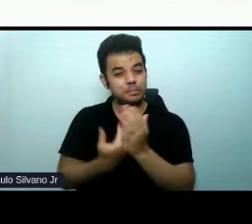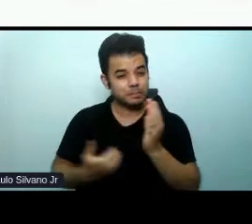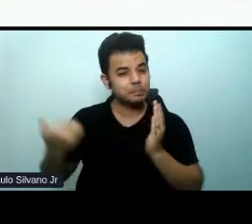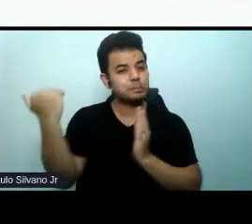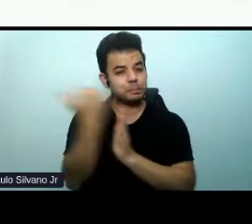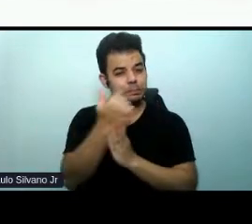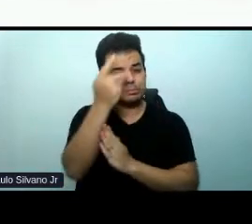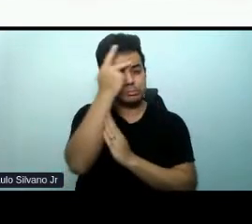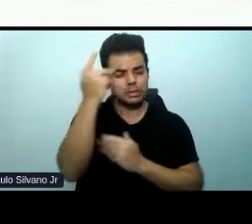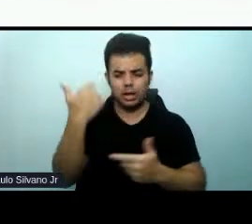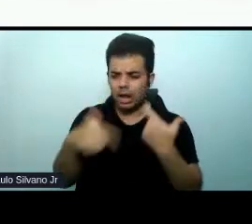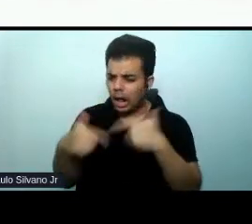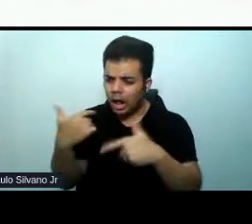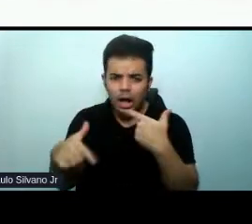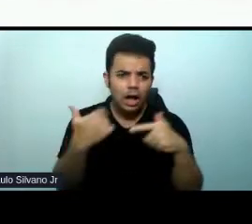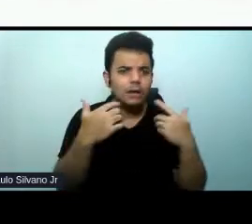boa.